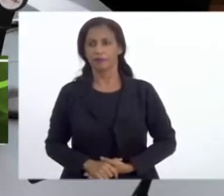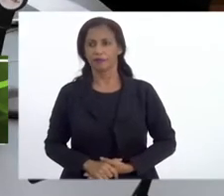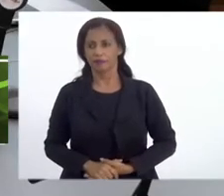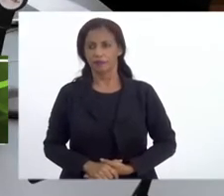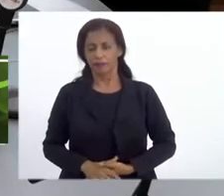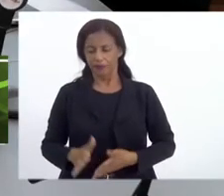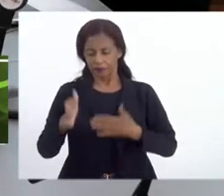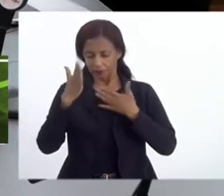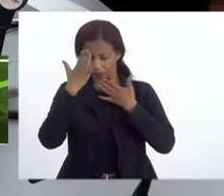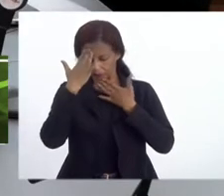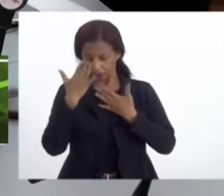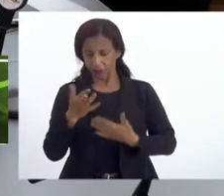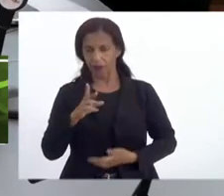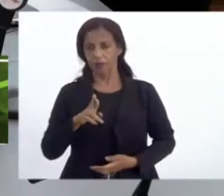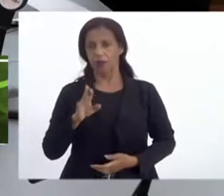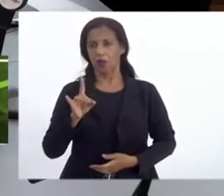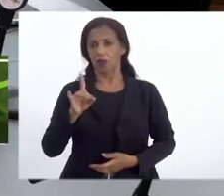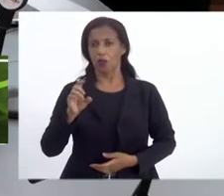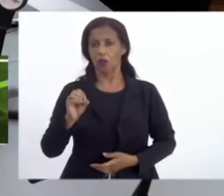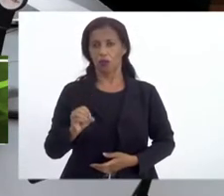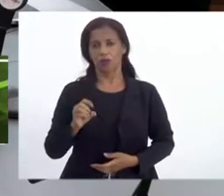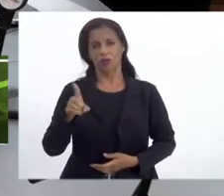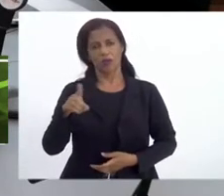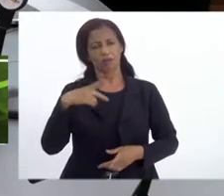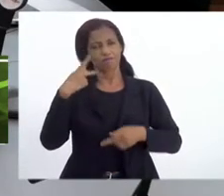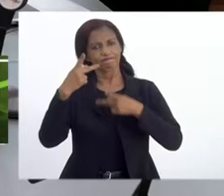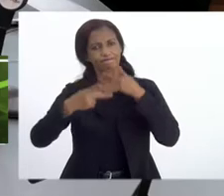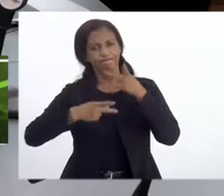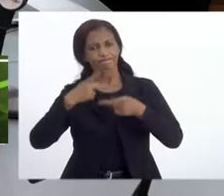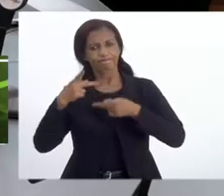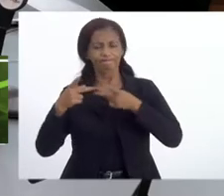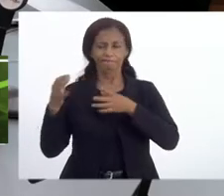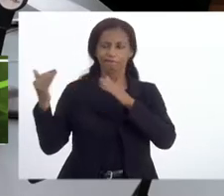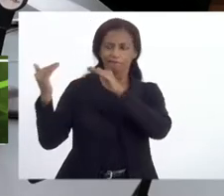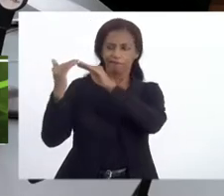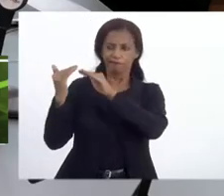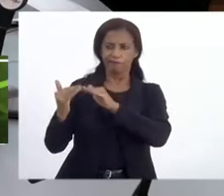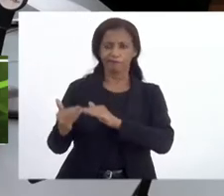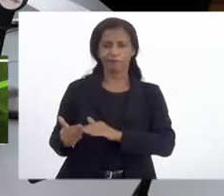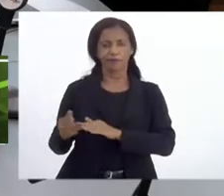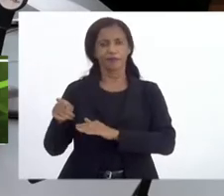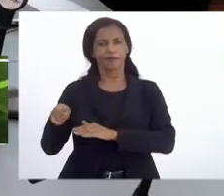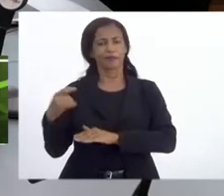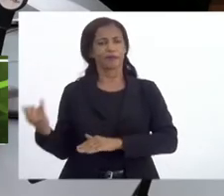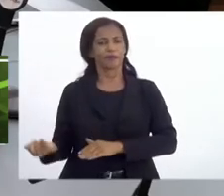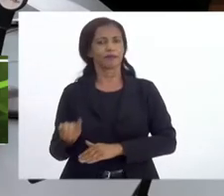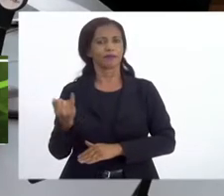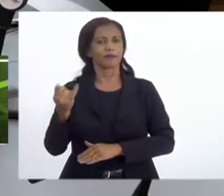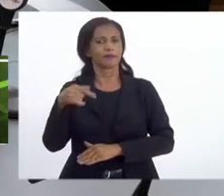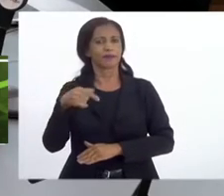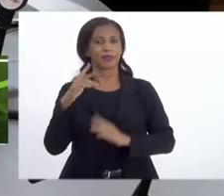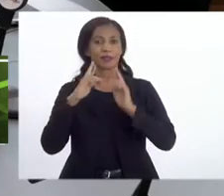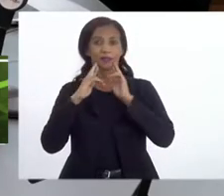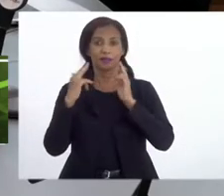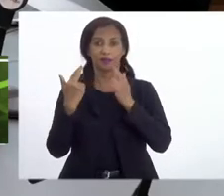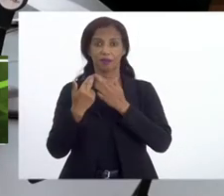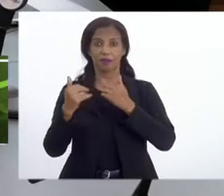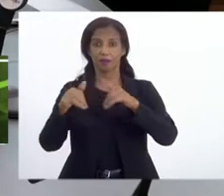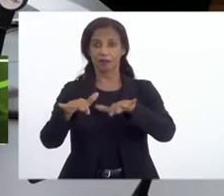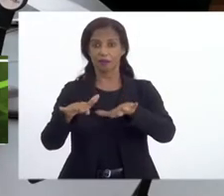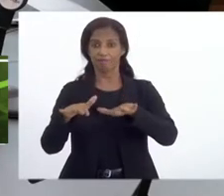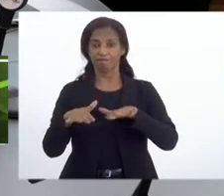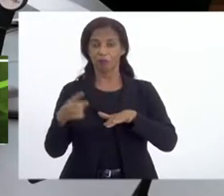Obrigado, Rodrigo. É justamente através dessas suas falas que é a finalidade, enfim, dessa audiência pública, uma